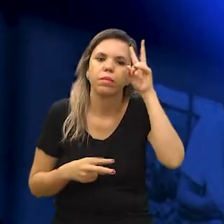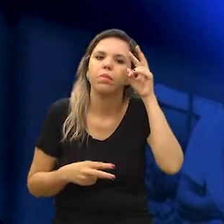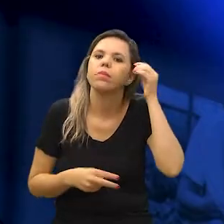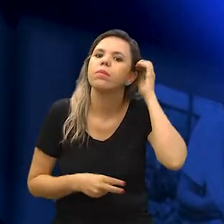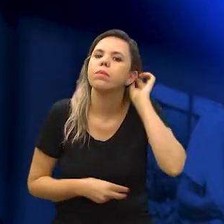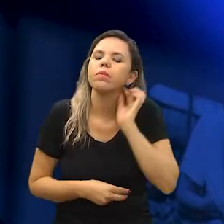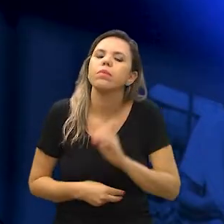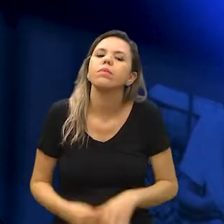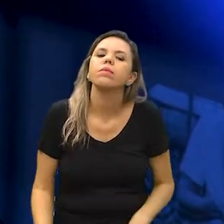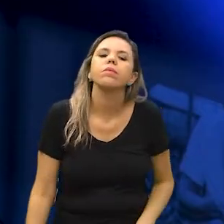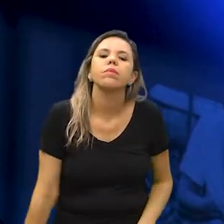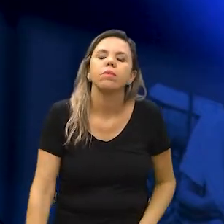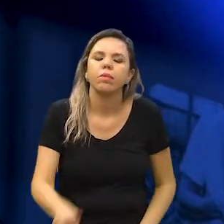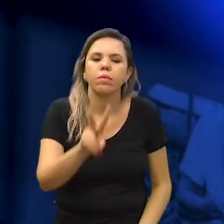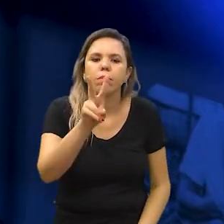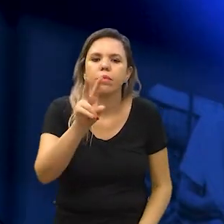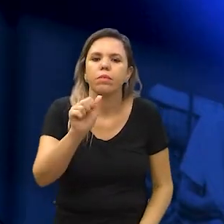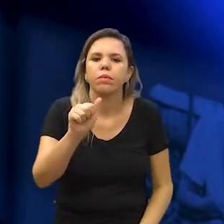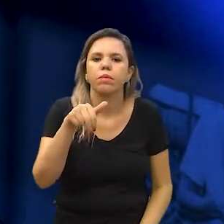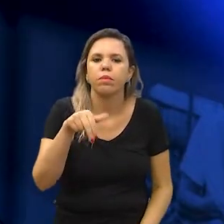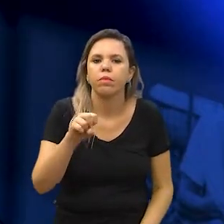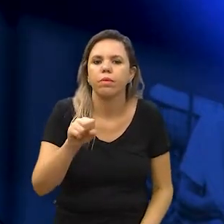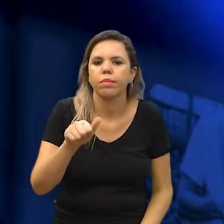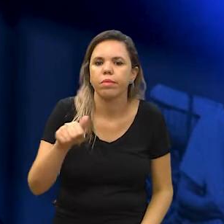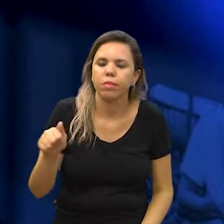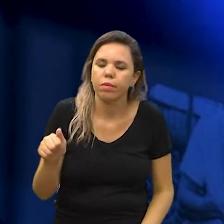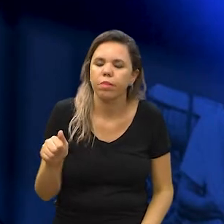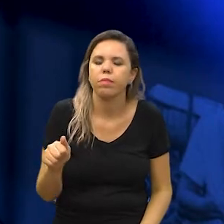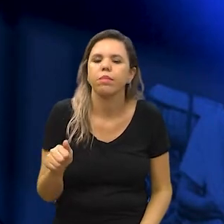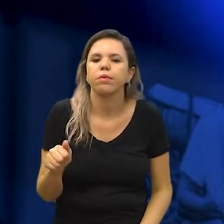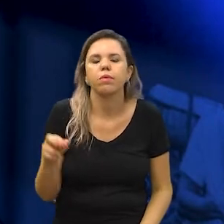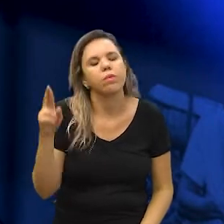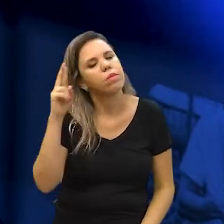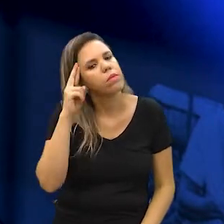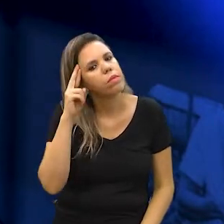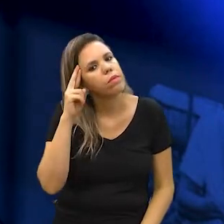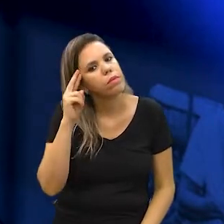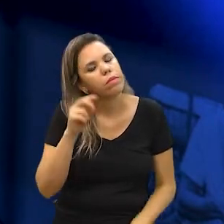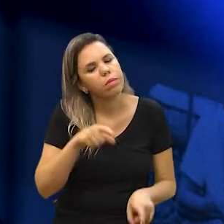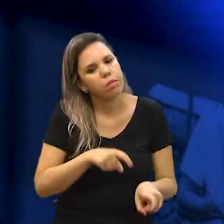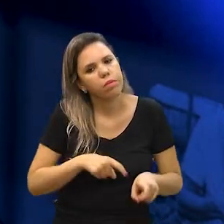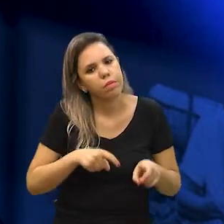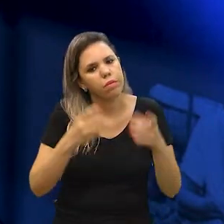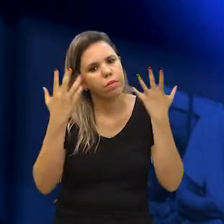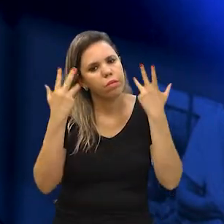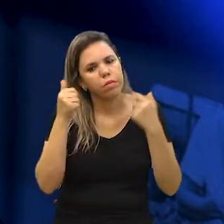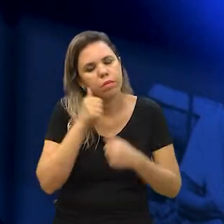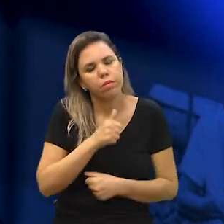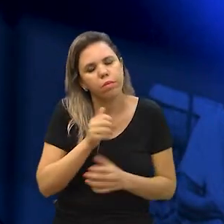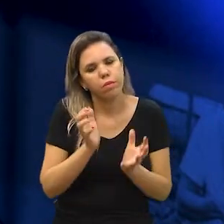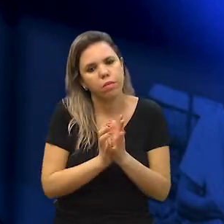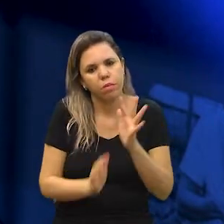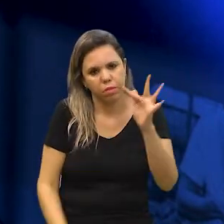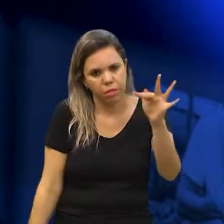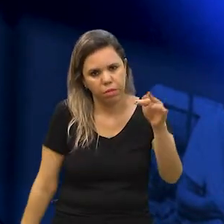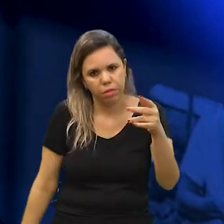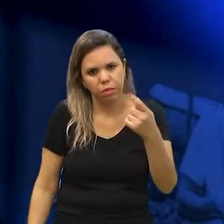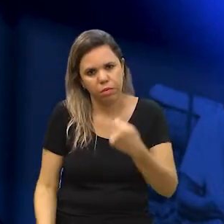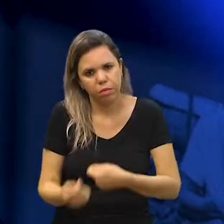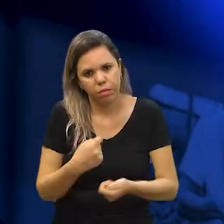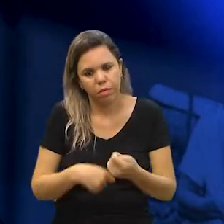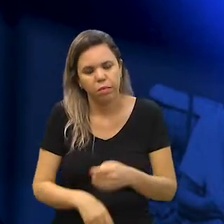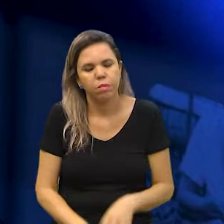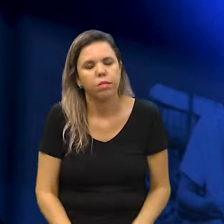Vanessa Sabione está falando com a gente, ela que é CEO da Agromulher, o futuro do seu